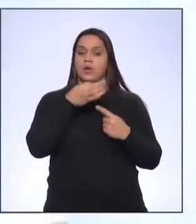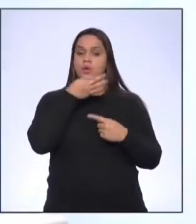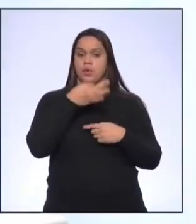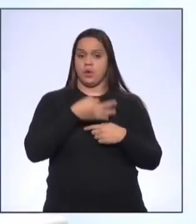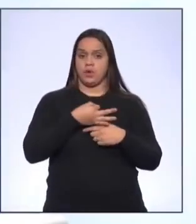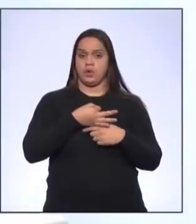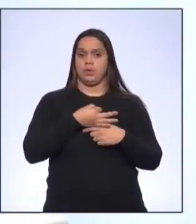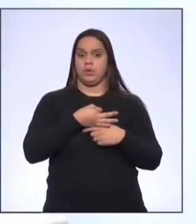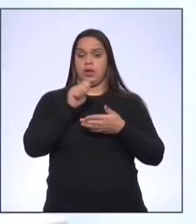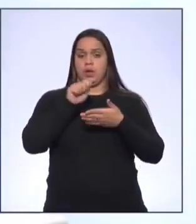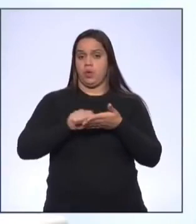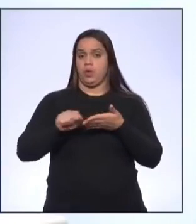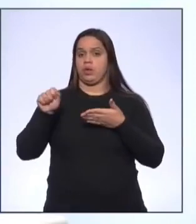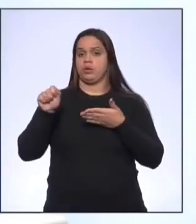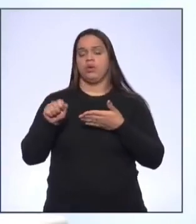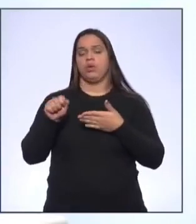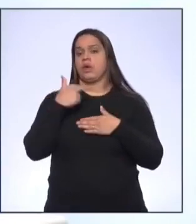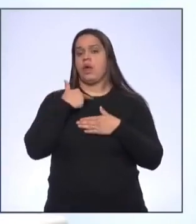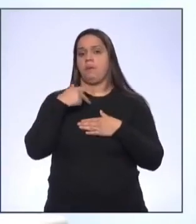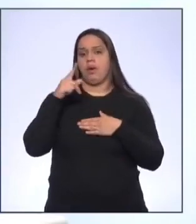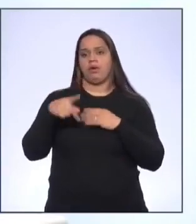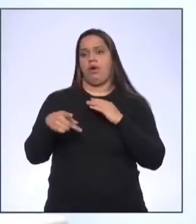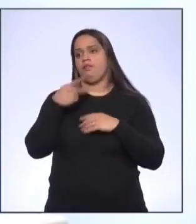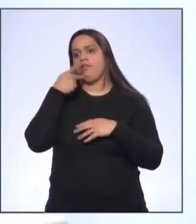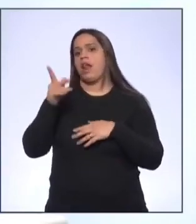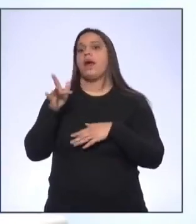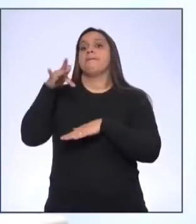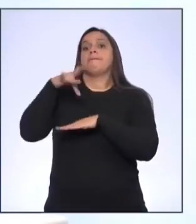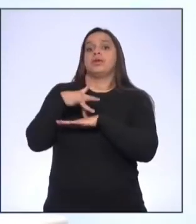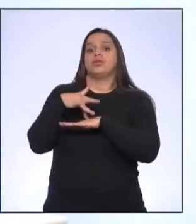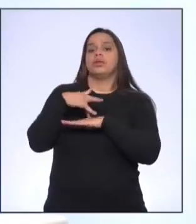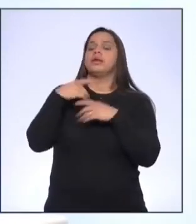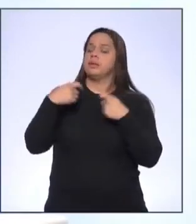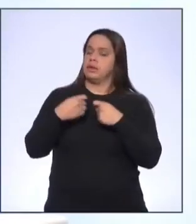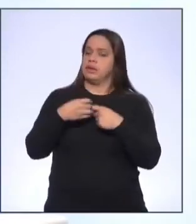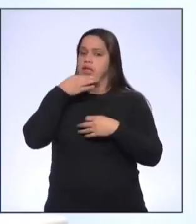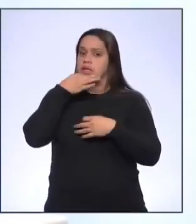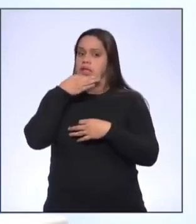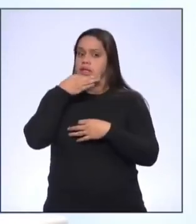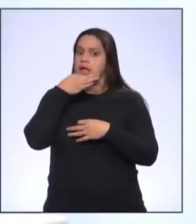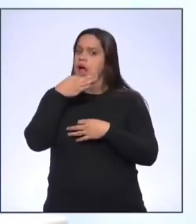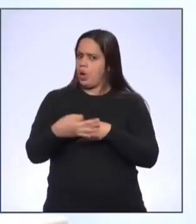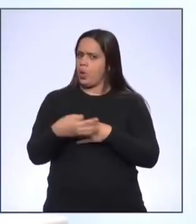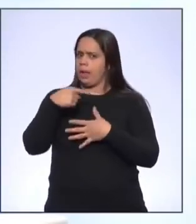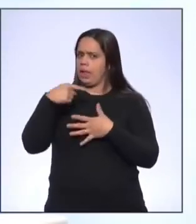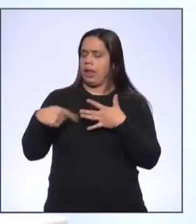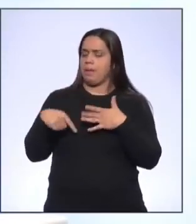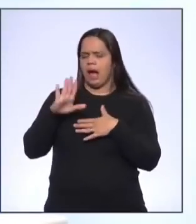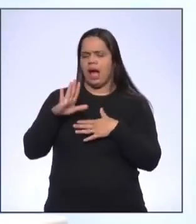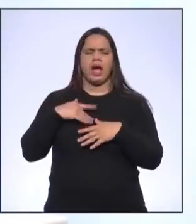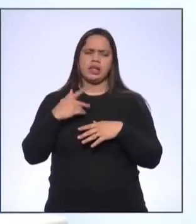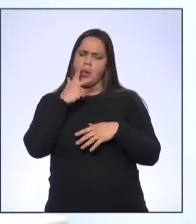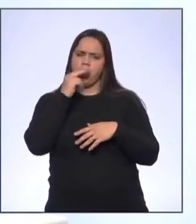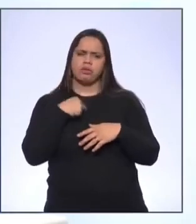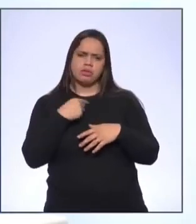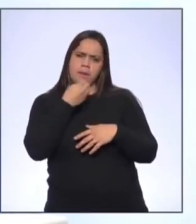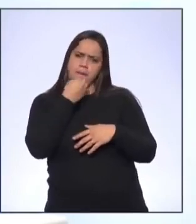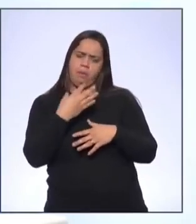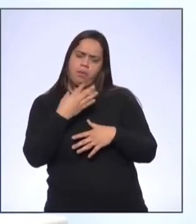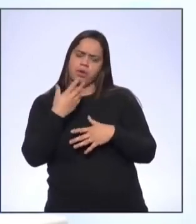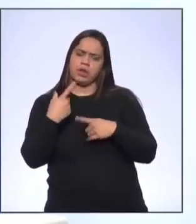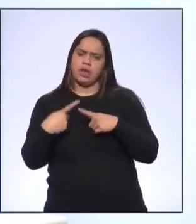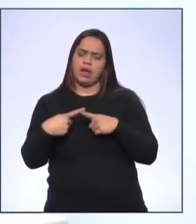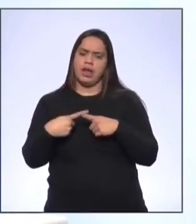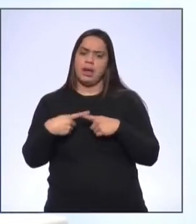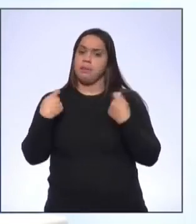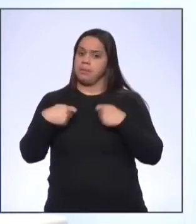do autor não pode simplesmente falar que é um absurdo, né? Ele tem que argumentar mais. Até que tá bem articulado esse argumento do autor, mas